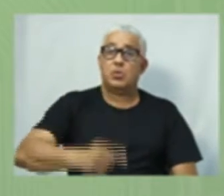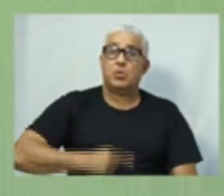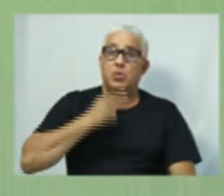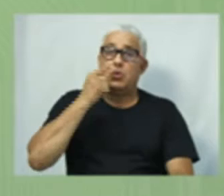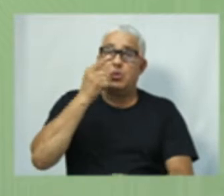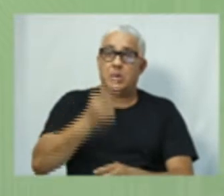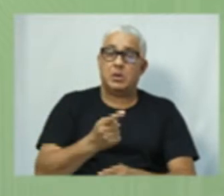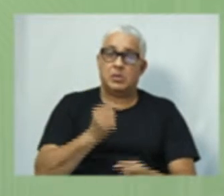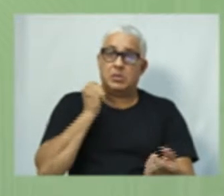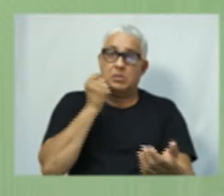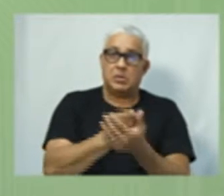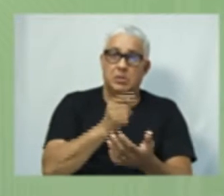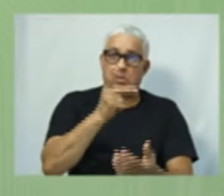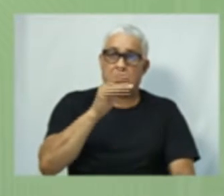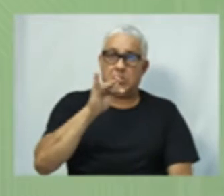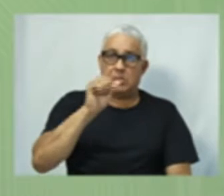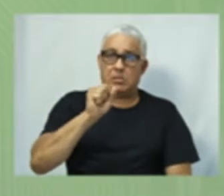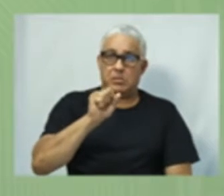PIS R$